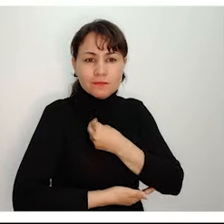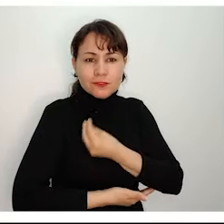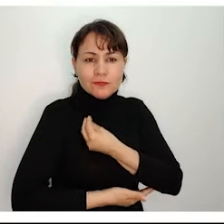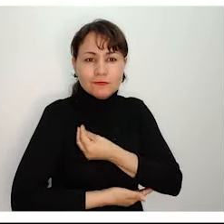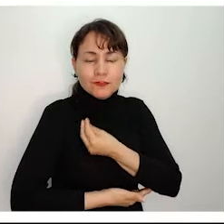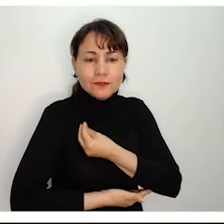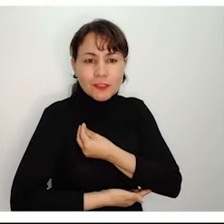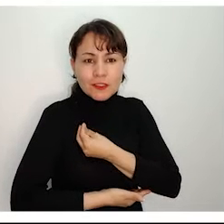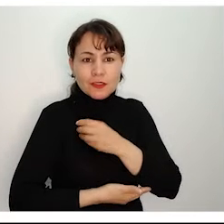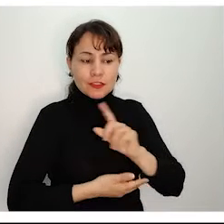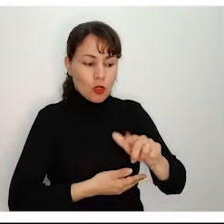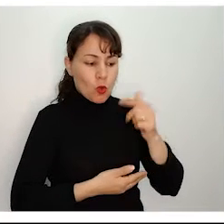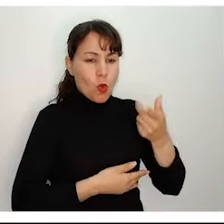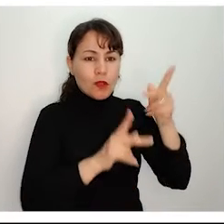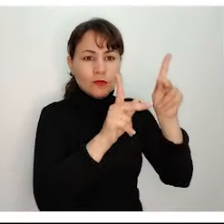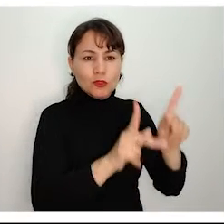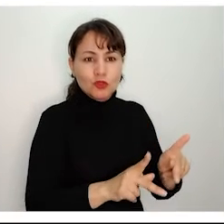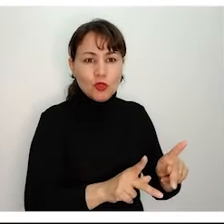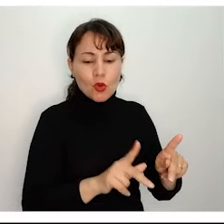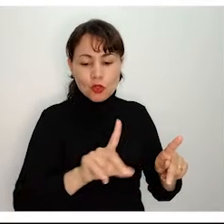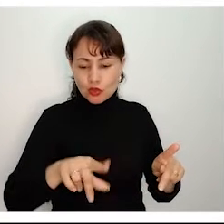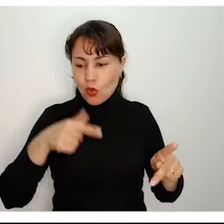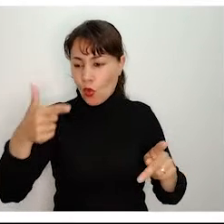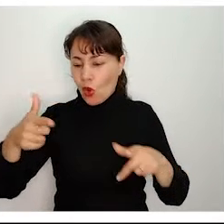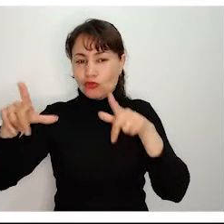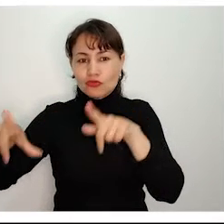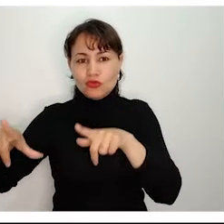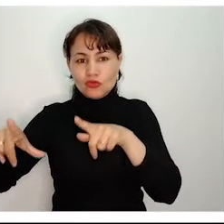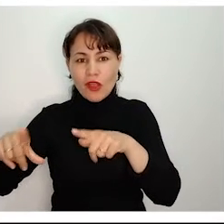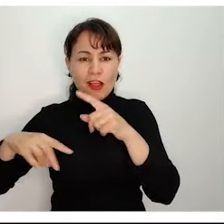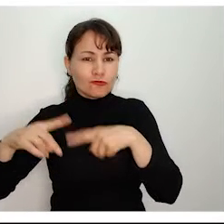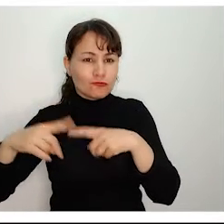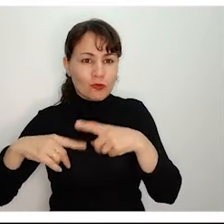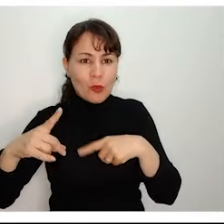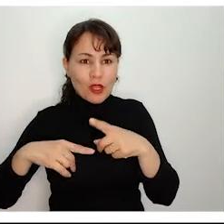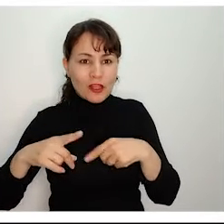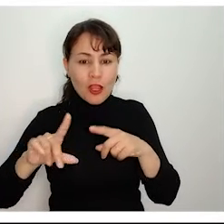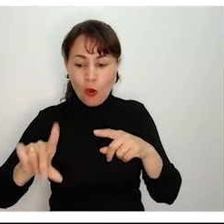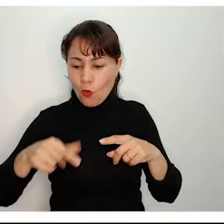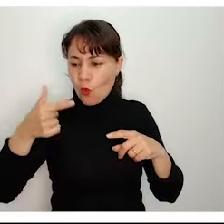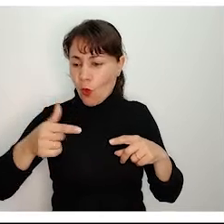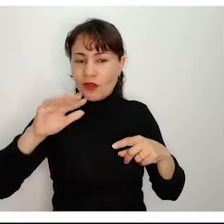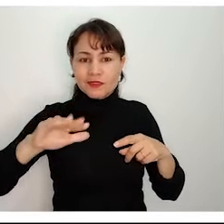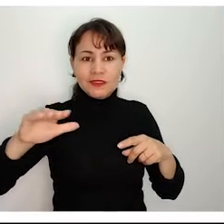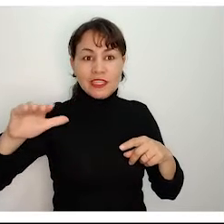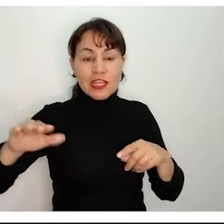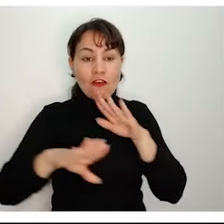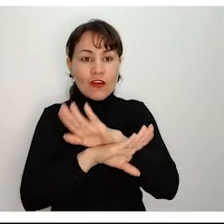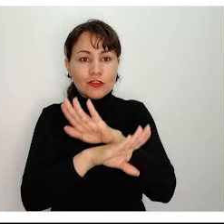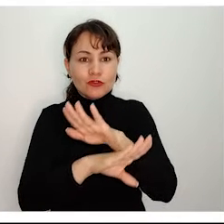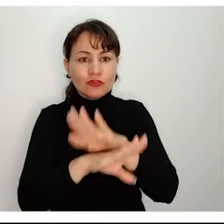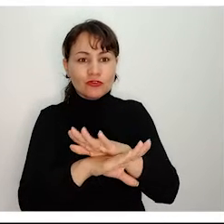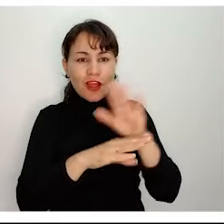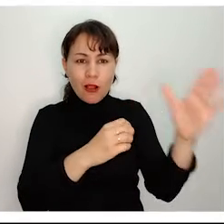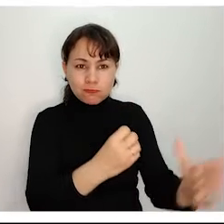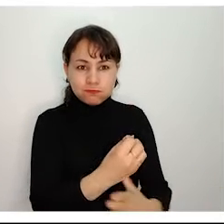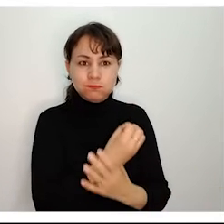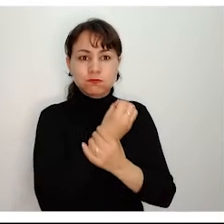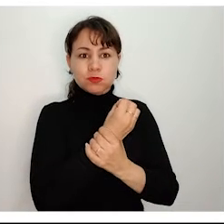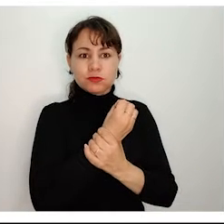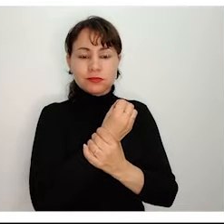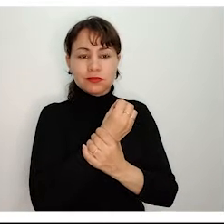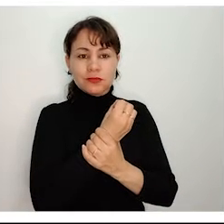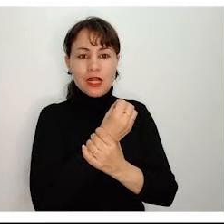essa convivência com outras pessoas, com outros ambientes, com objetos, com crianças, vai ajudar